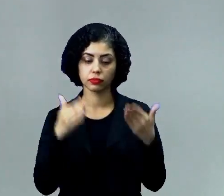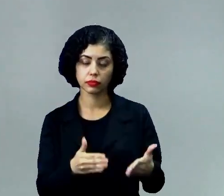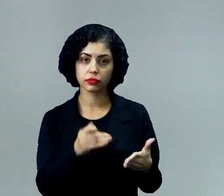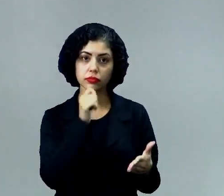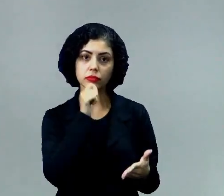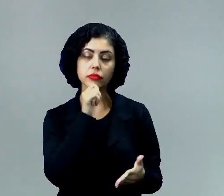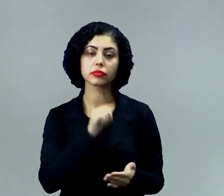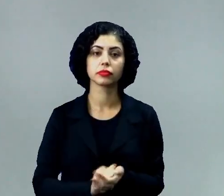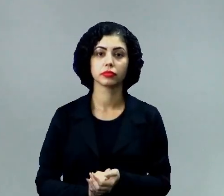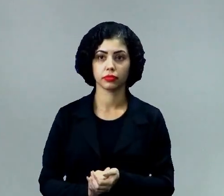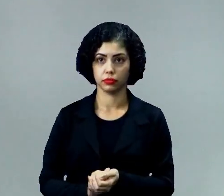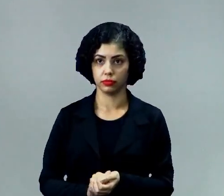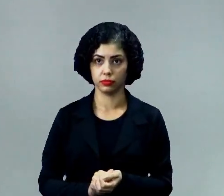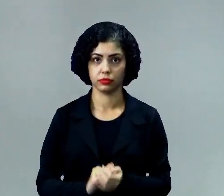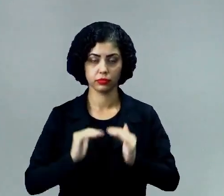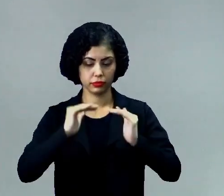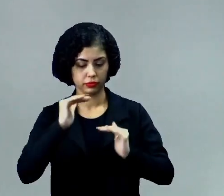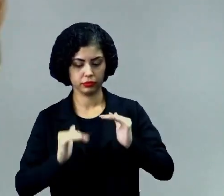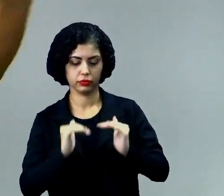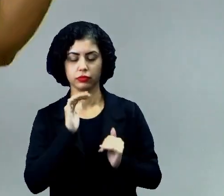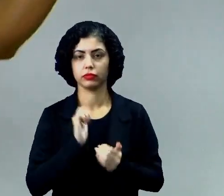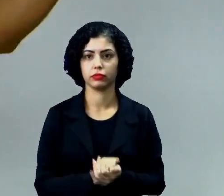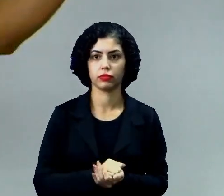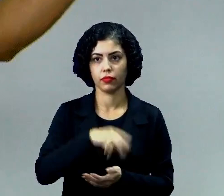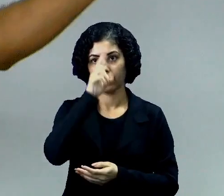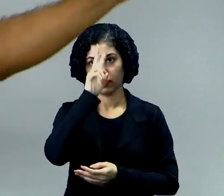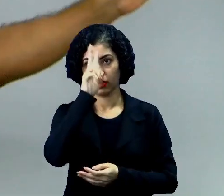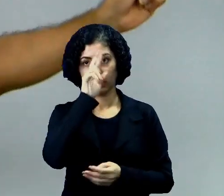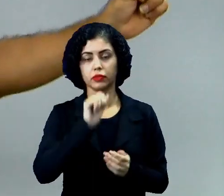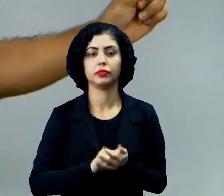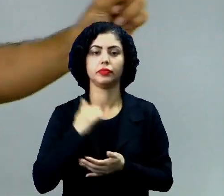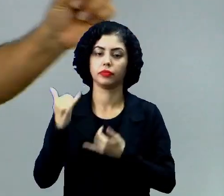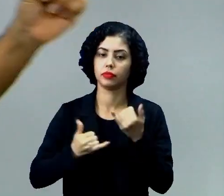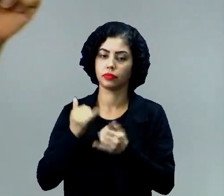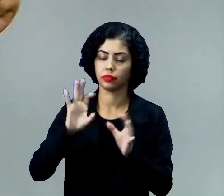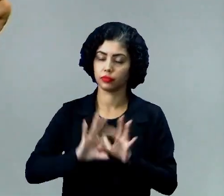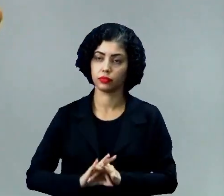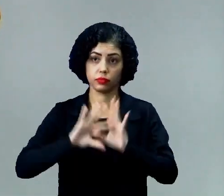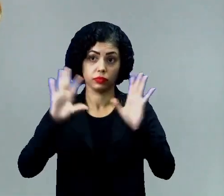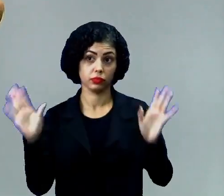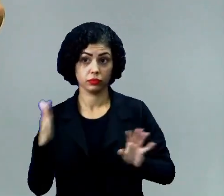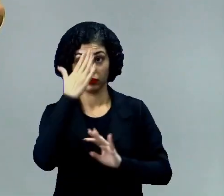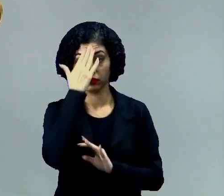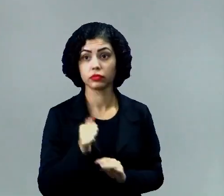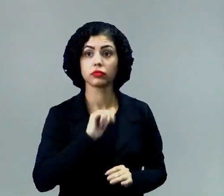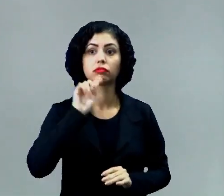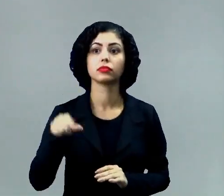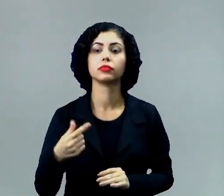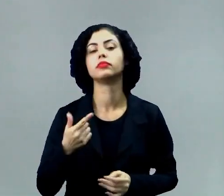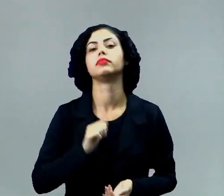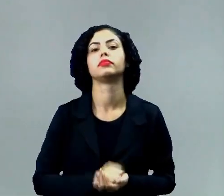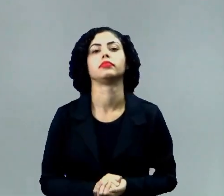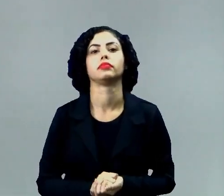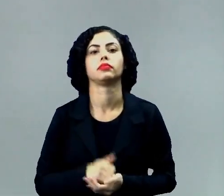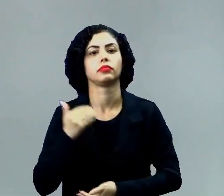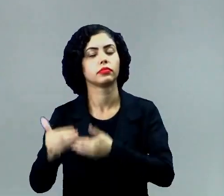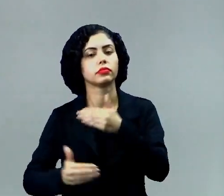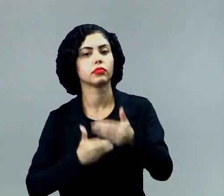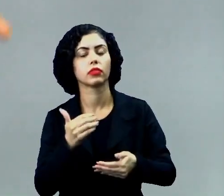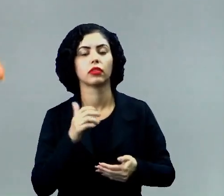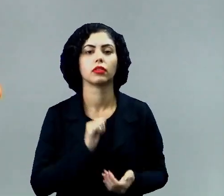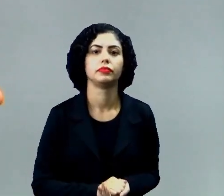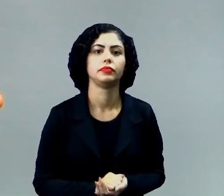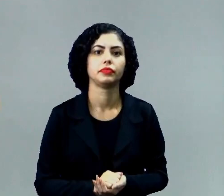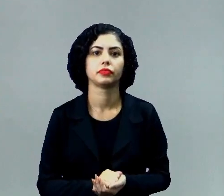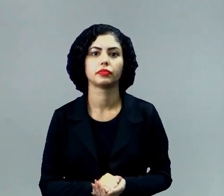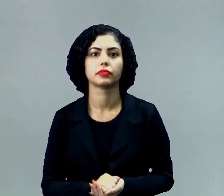objetiva? Objetiva uma regulamentação, lembrando que a brincadeira era livre, sabendo que depois da brincadeira ela evolui para um jogo que